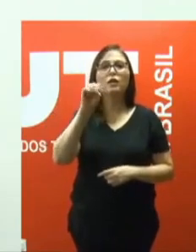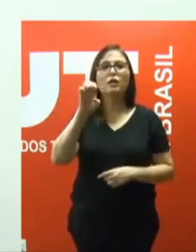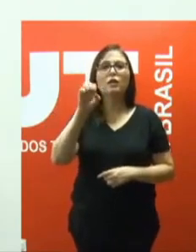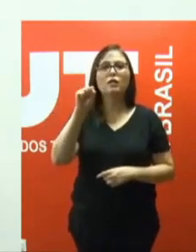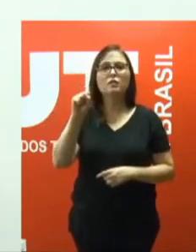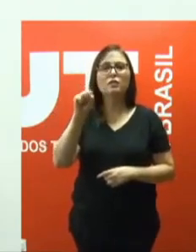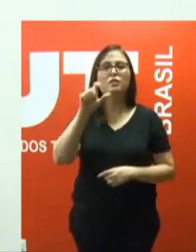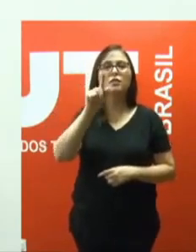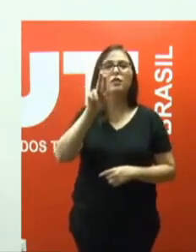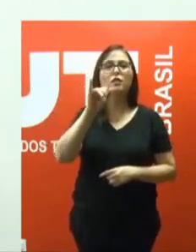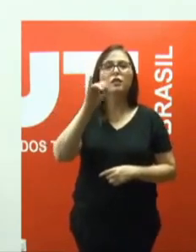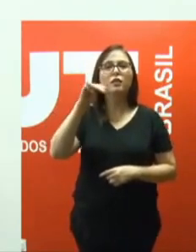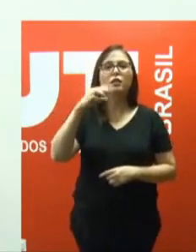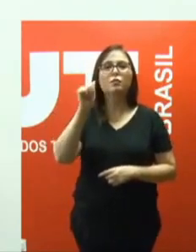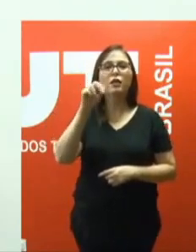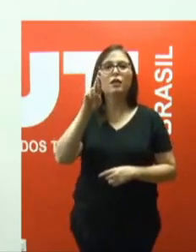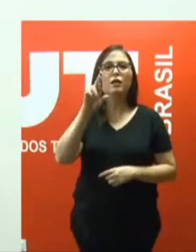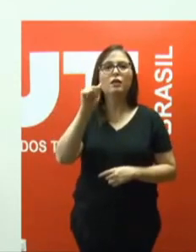do Brasil.